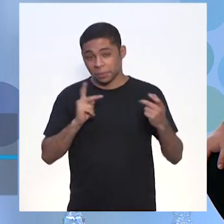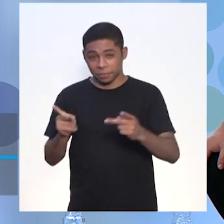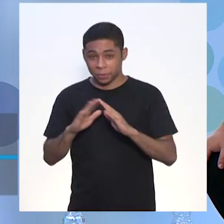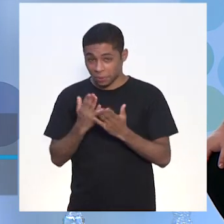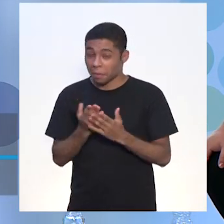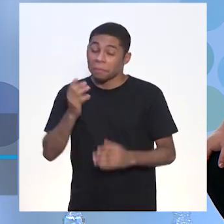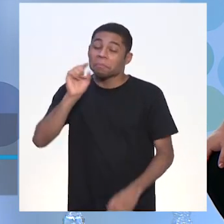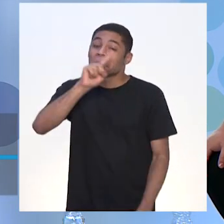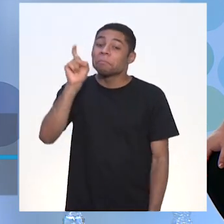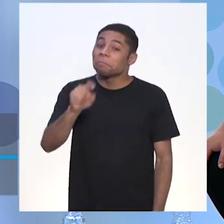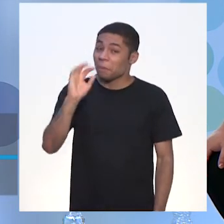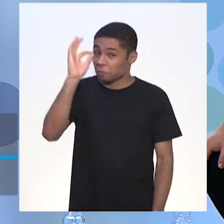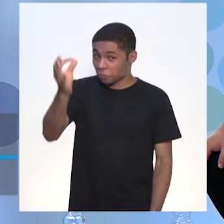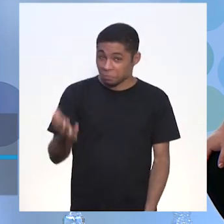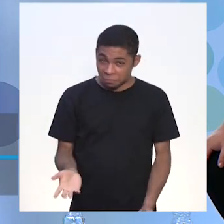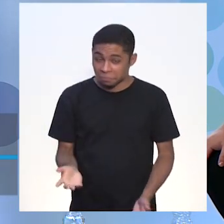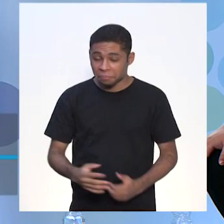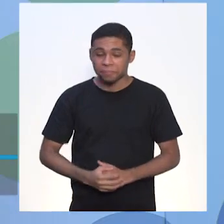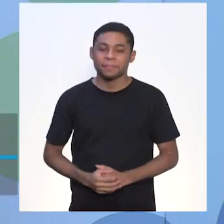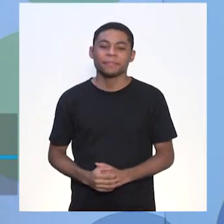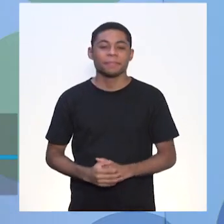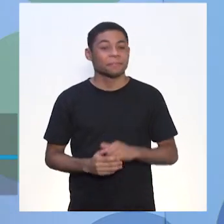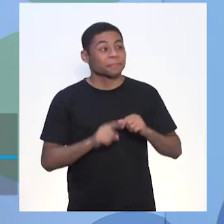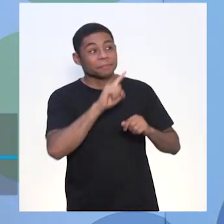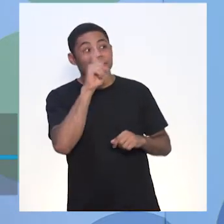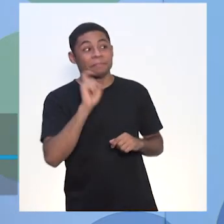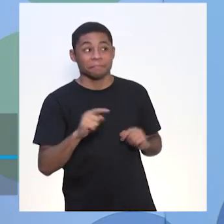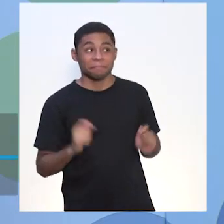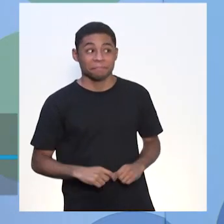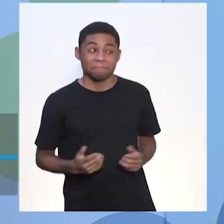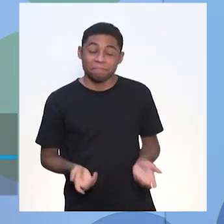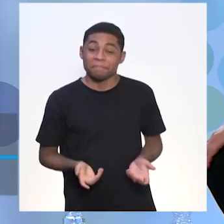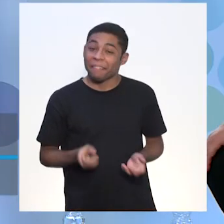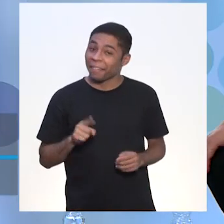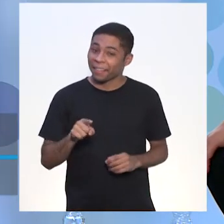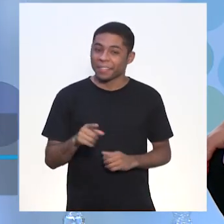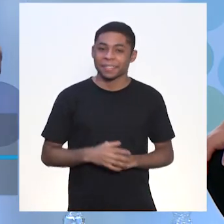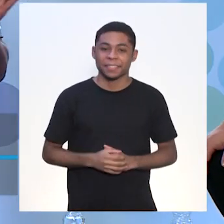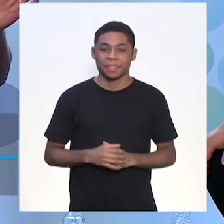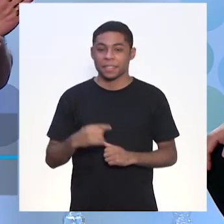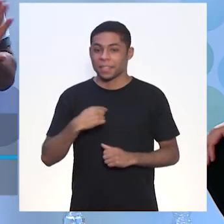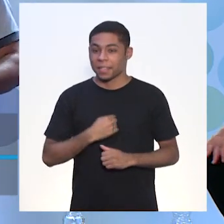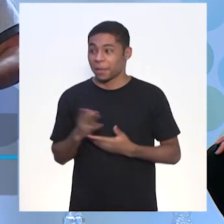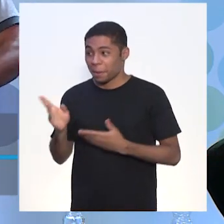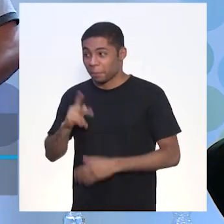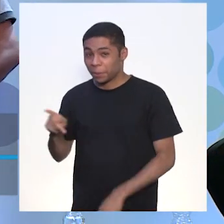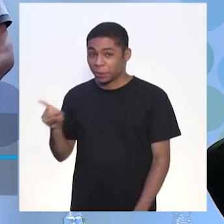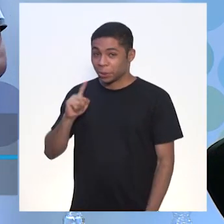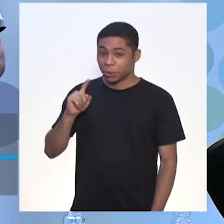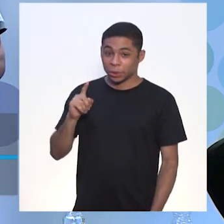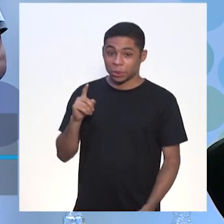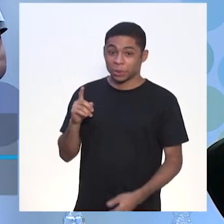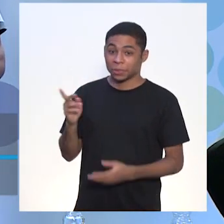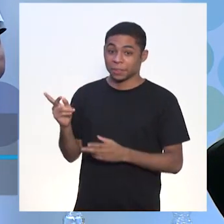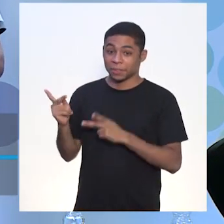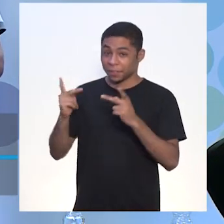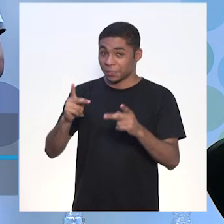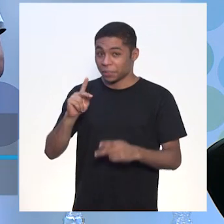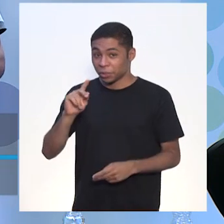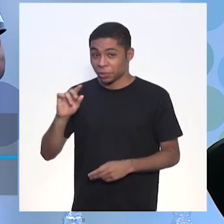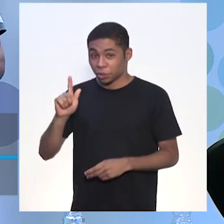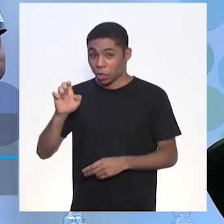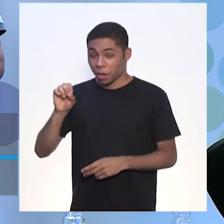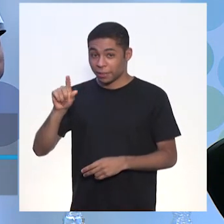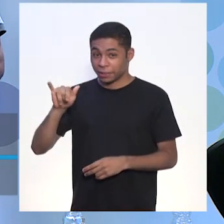escola, quem sabe isso futuramente, né? Quem sabe a gente chega lá, né? Né? Eu, a professora Jorge aqui, visita aí a sua escola e grava